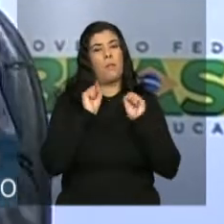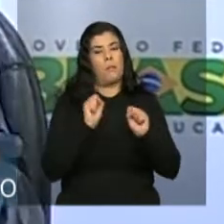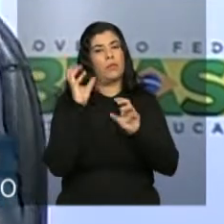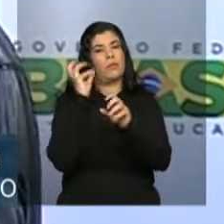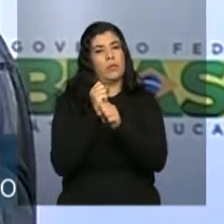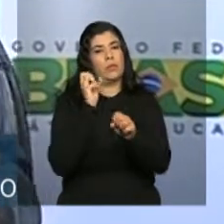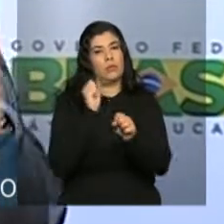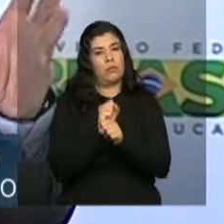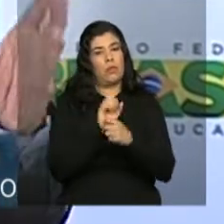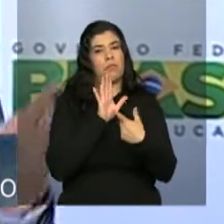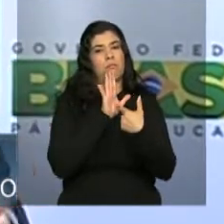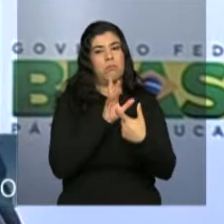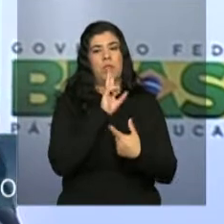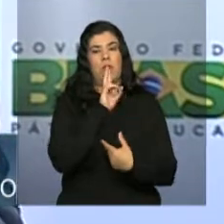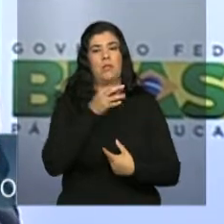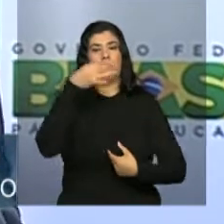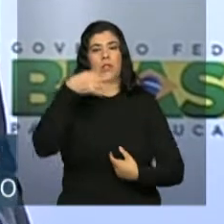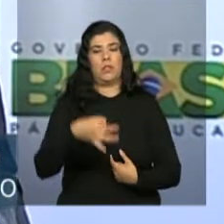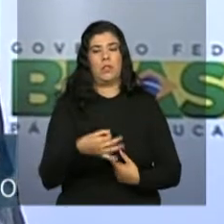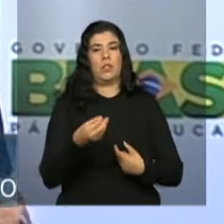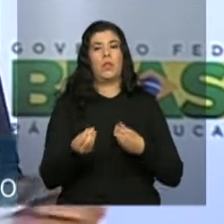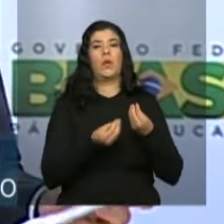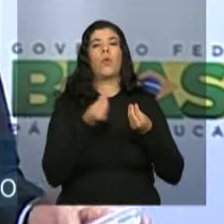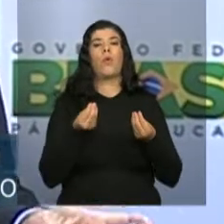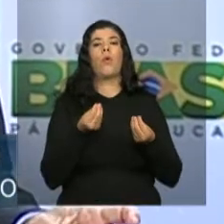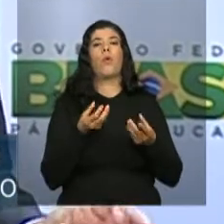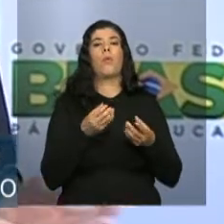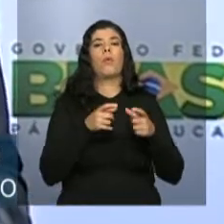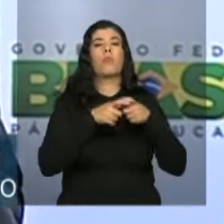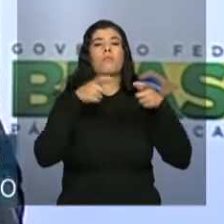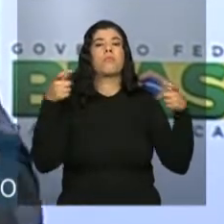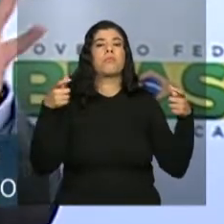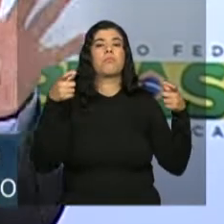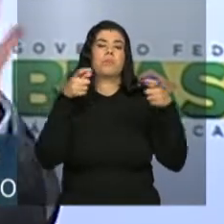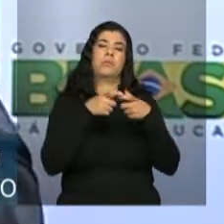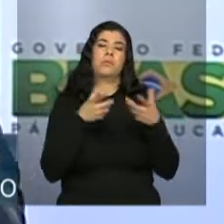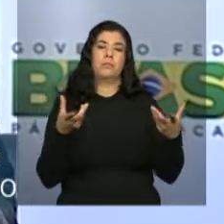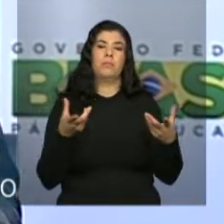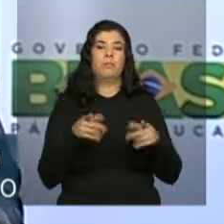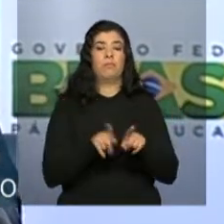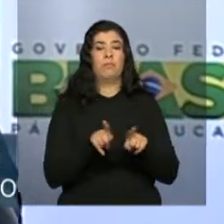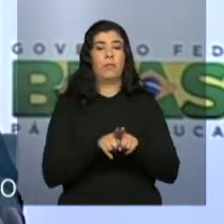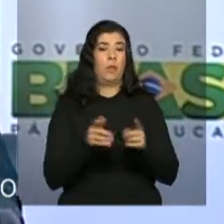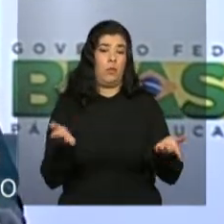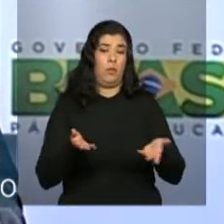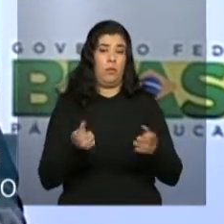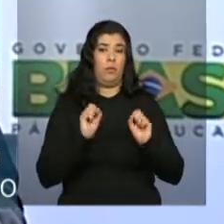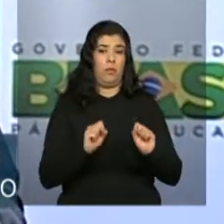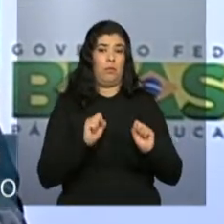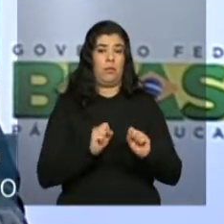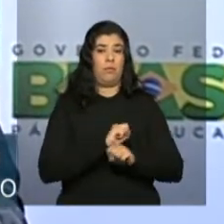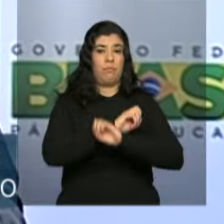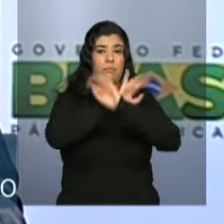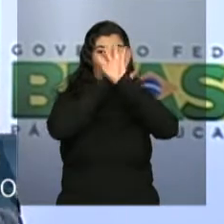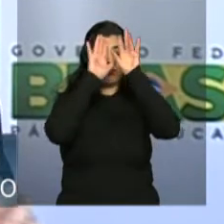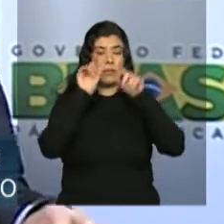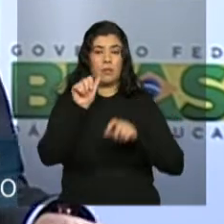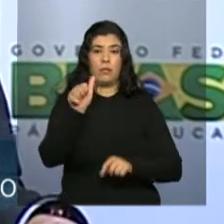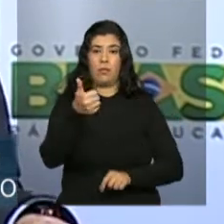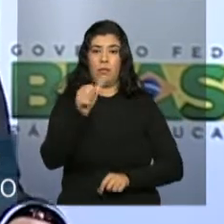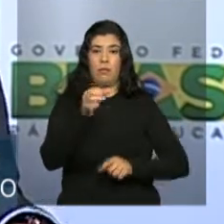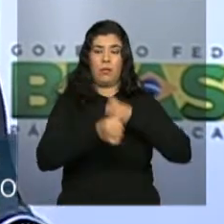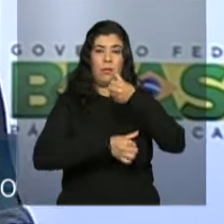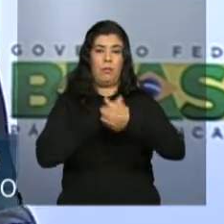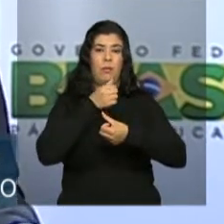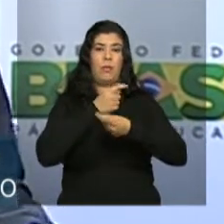como calcular e precisar um pouquinho mais qualquer esse tamanho até mas é e consegue do ponto de vista de avaliação